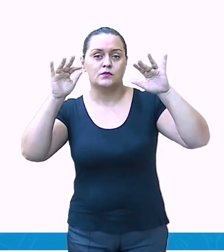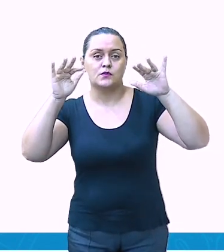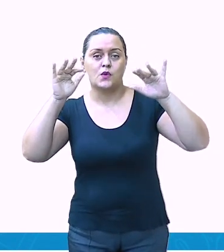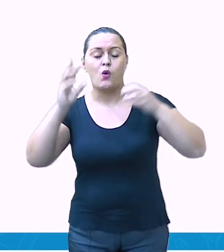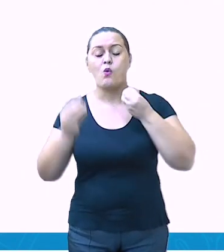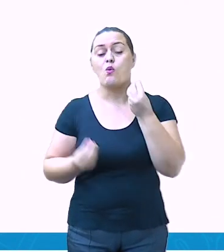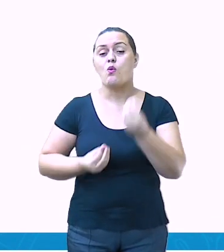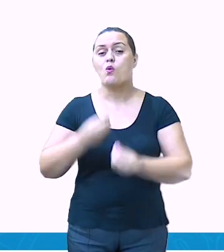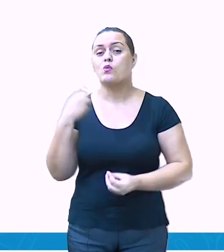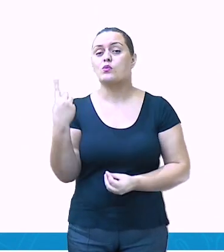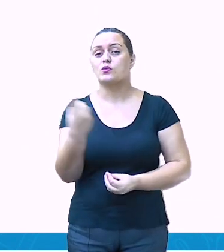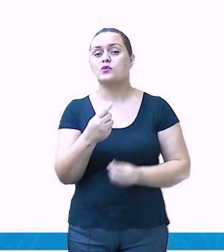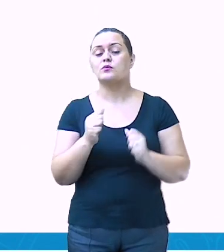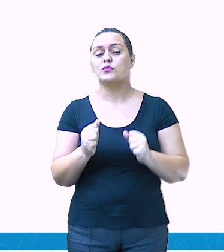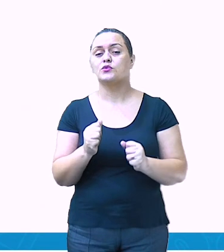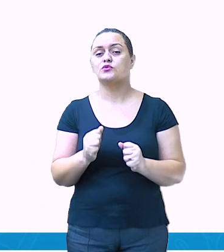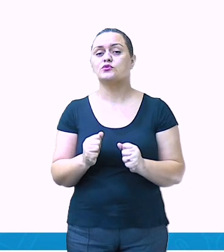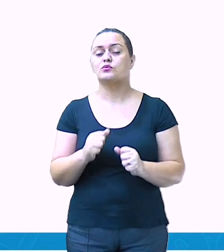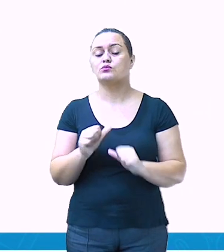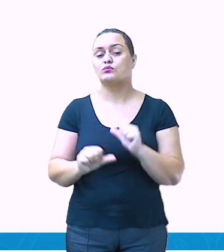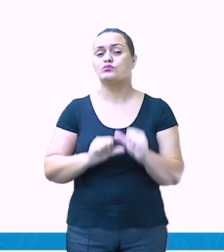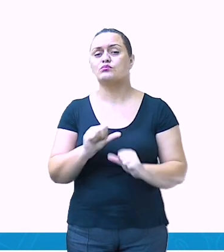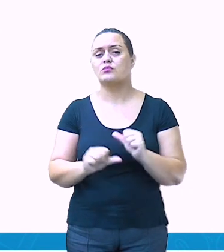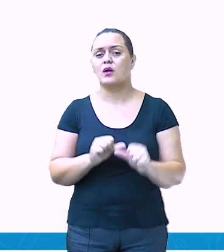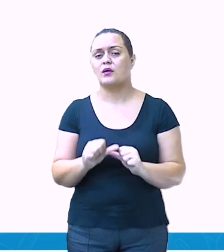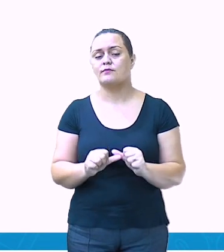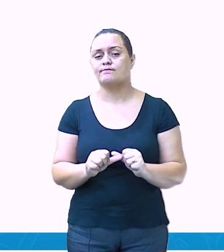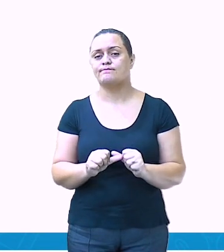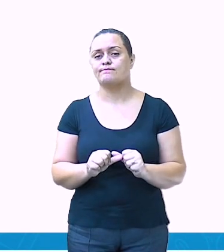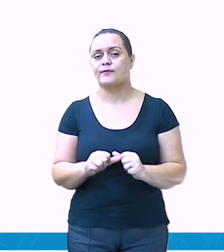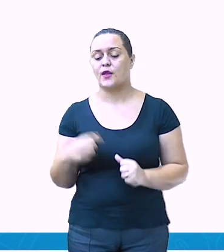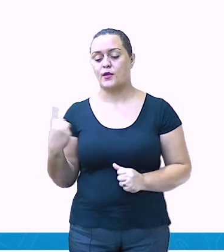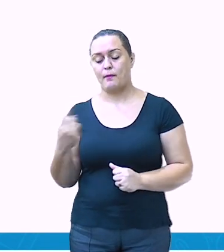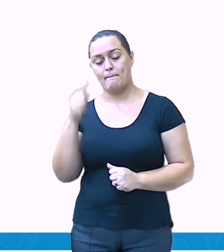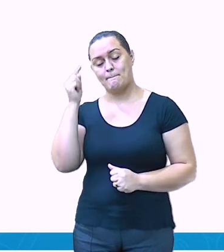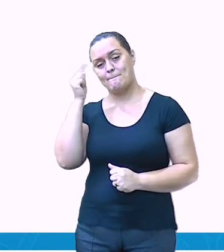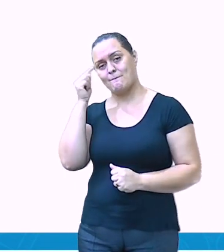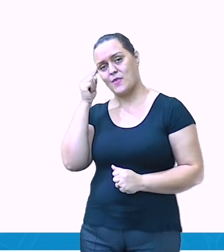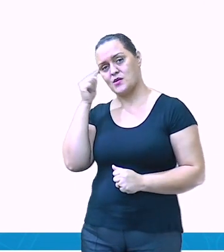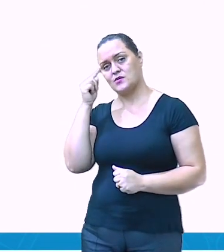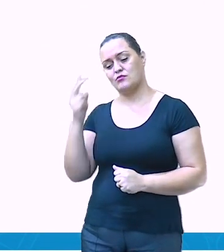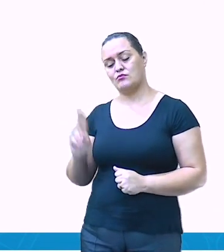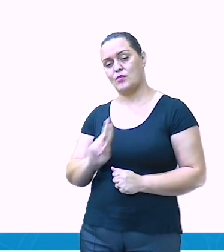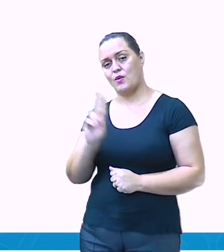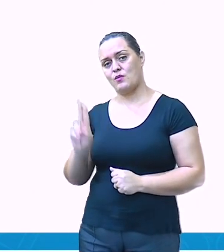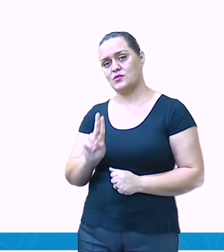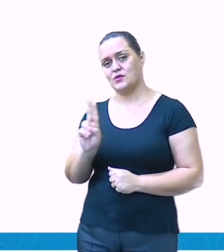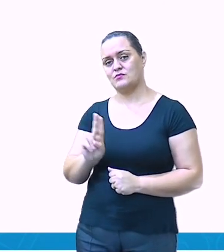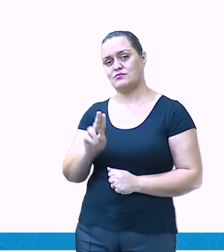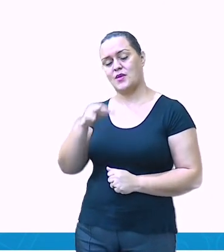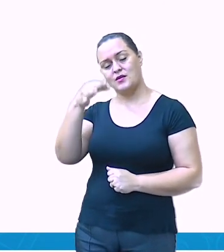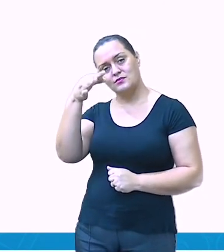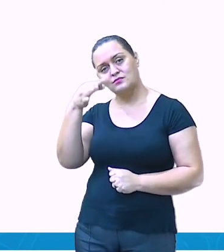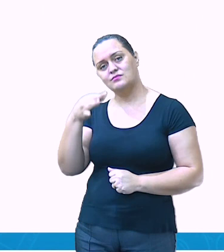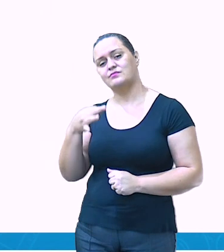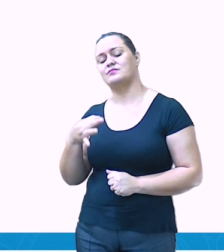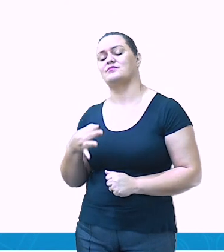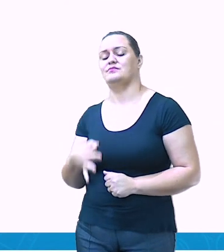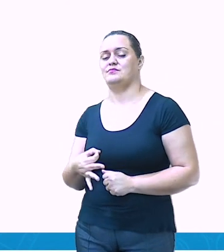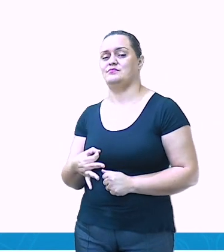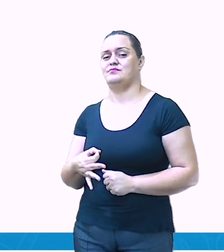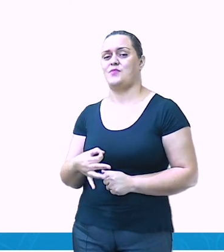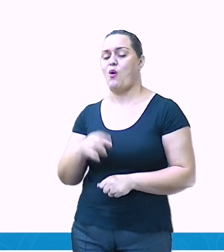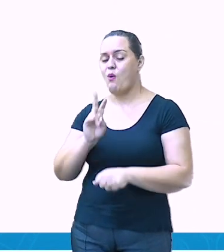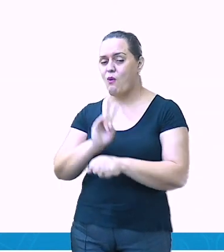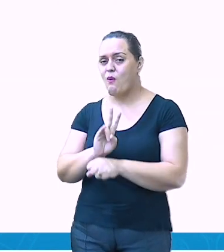nas nossas mãos fazer do nosso ambiente um lugar diferente. E para